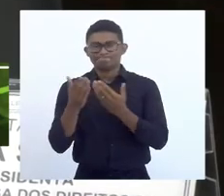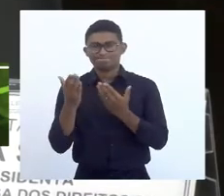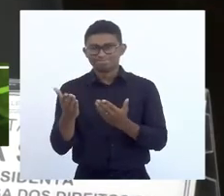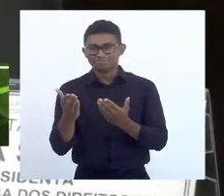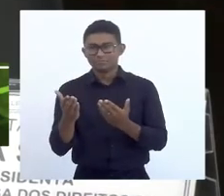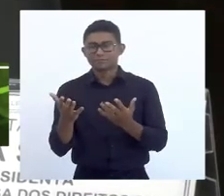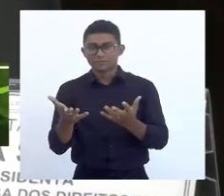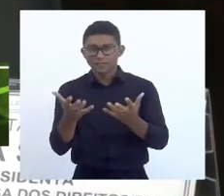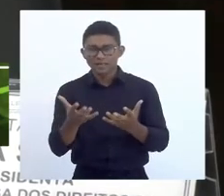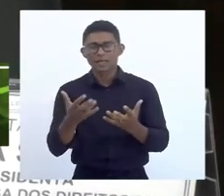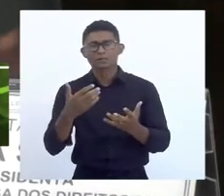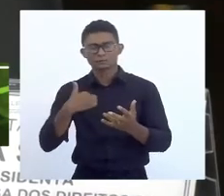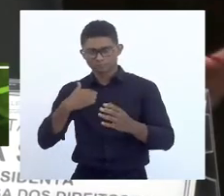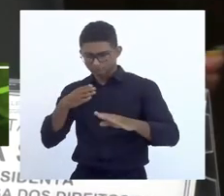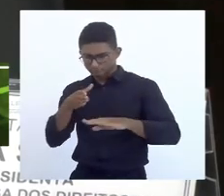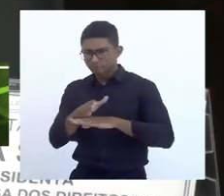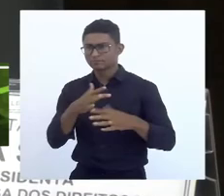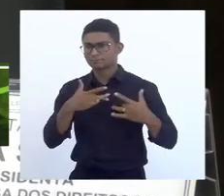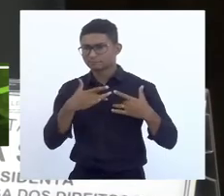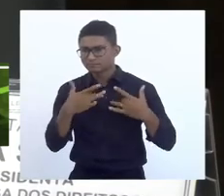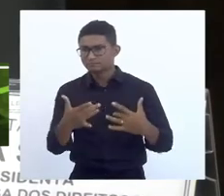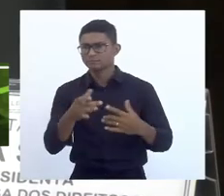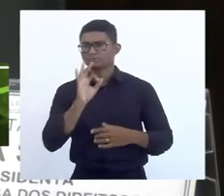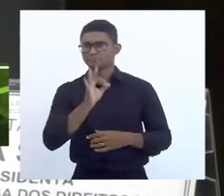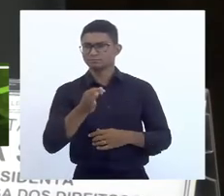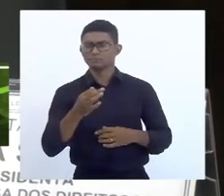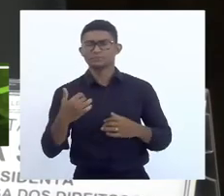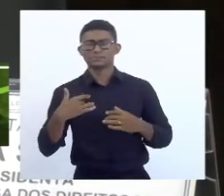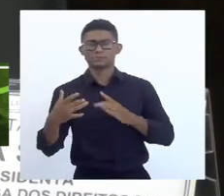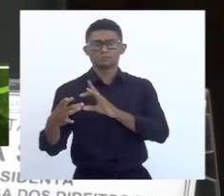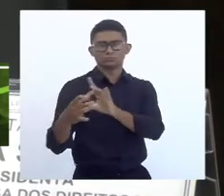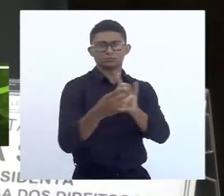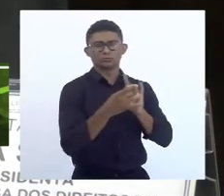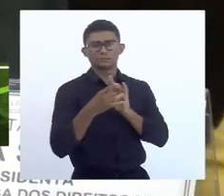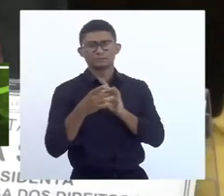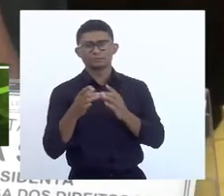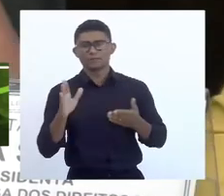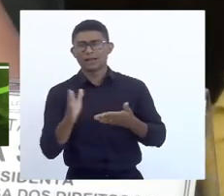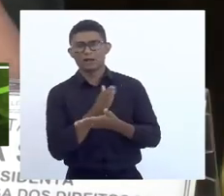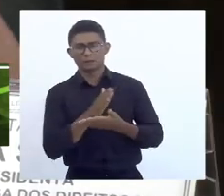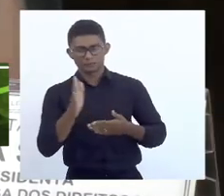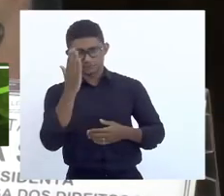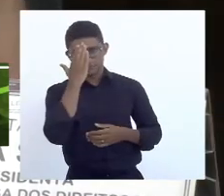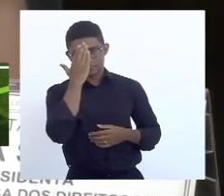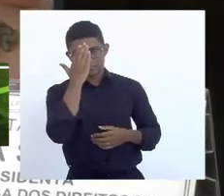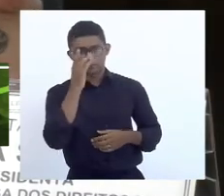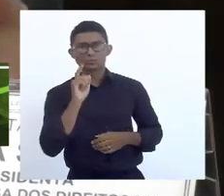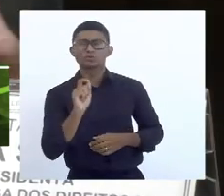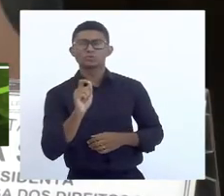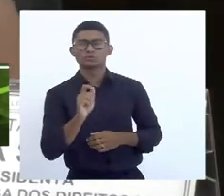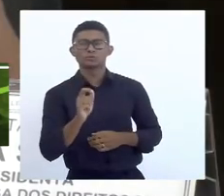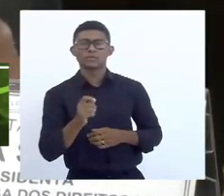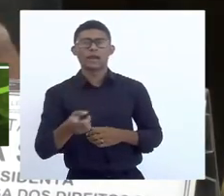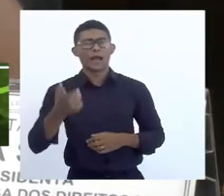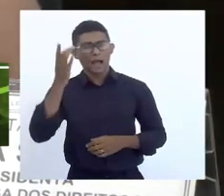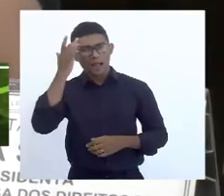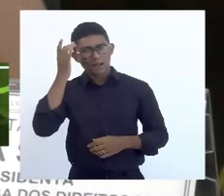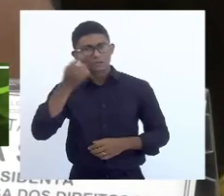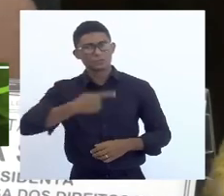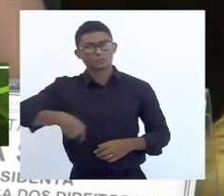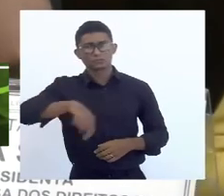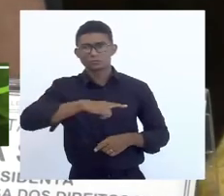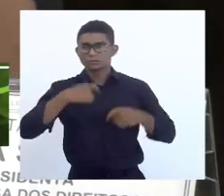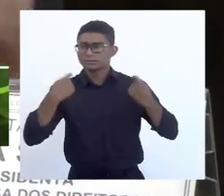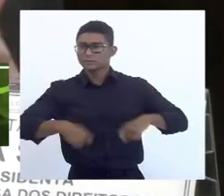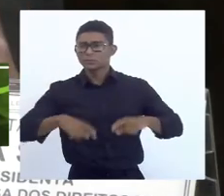rede. Algumas aqui já sabem que eu sou da linha de que eu acho que a gente tem que construir, de fato, uma